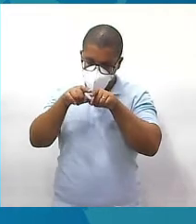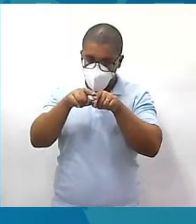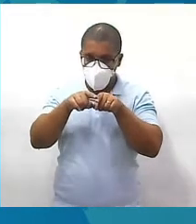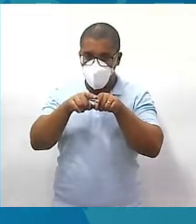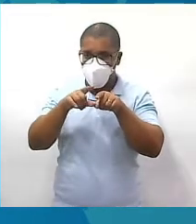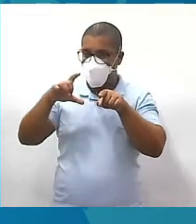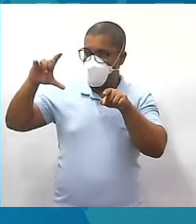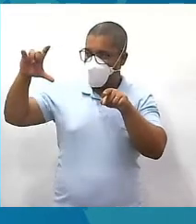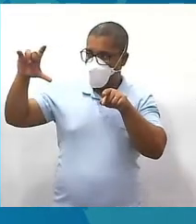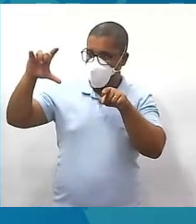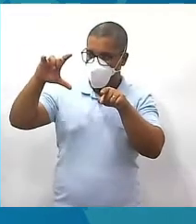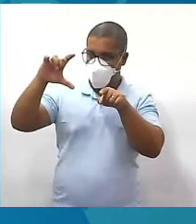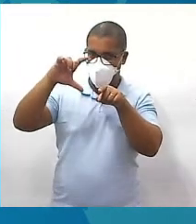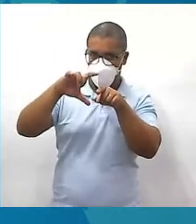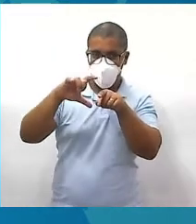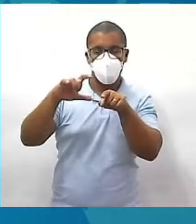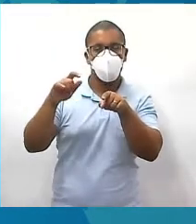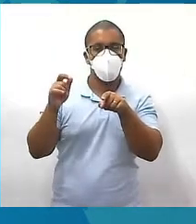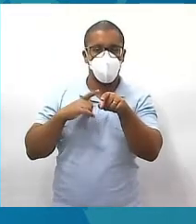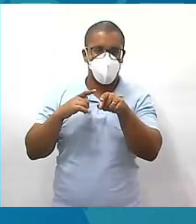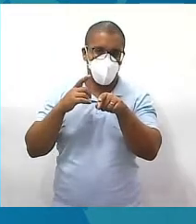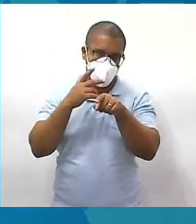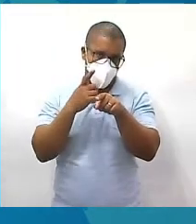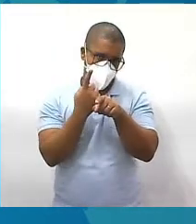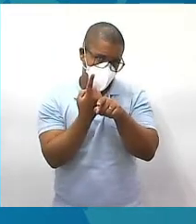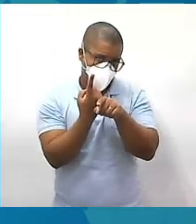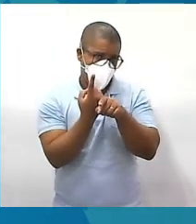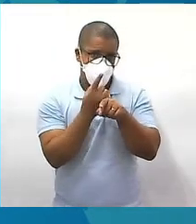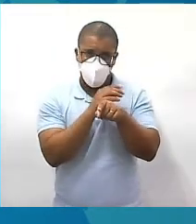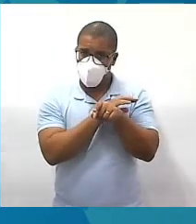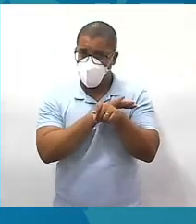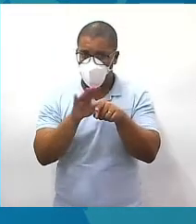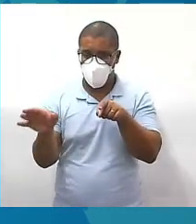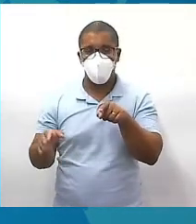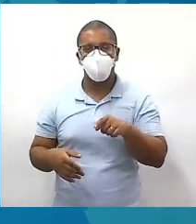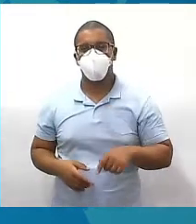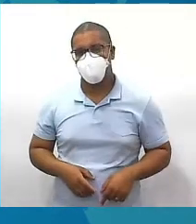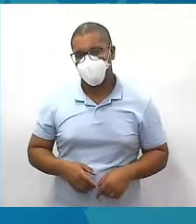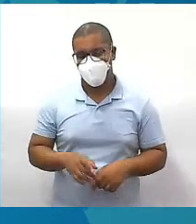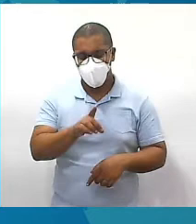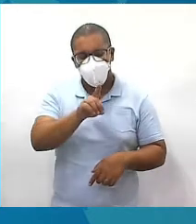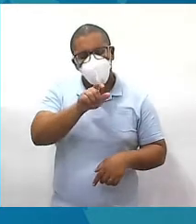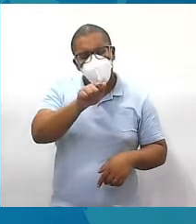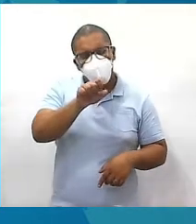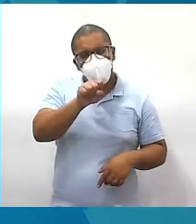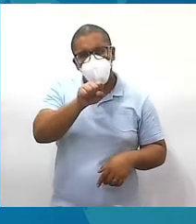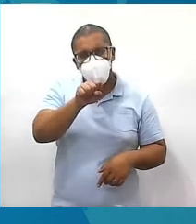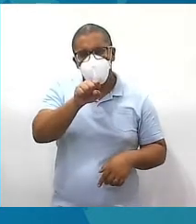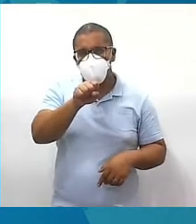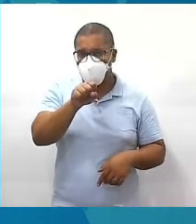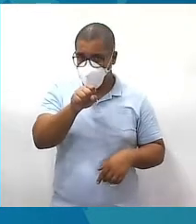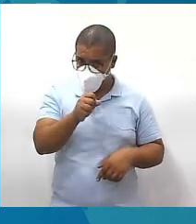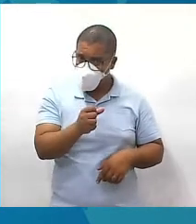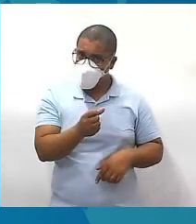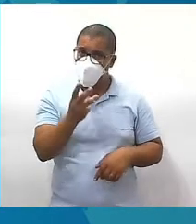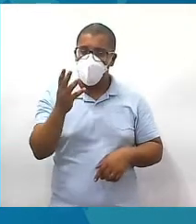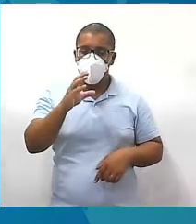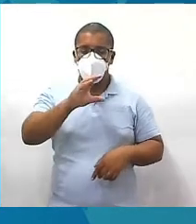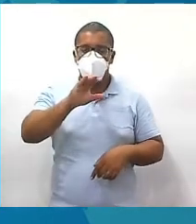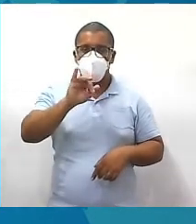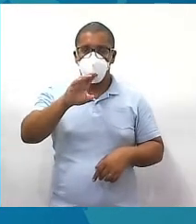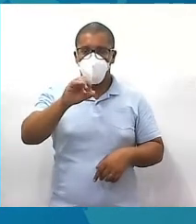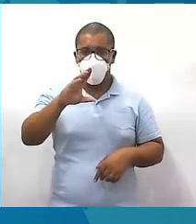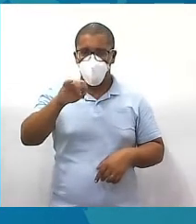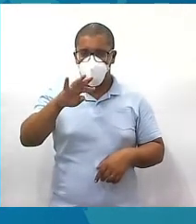mesmo centro para várias circunferências. Então, a flecha acertou o centro das circunferências, não esquece, ok? Agora